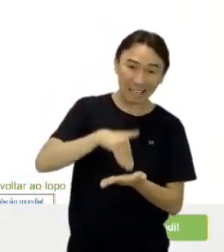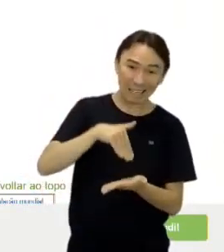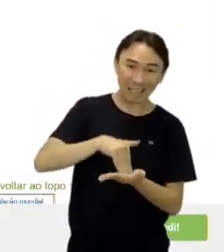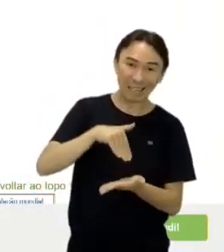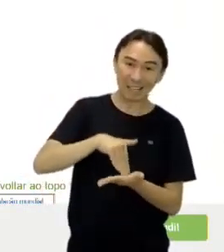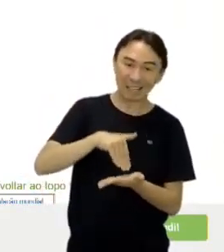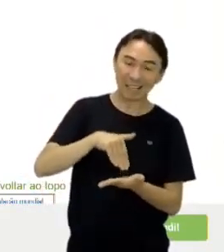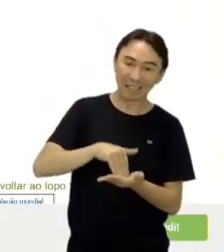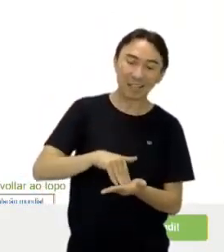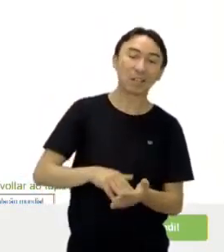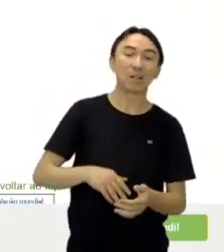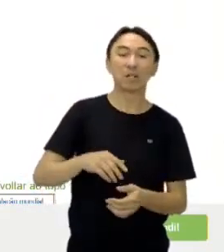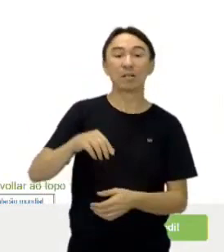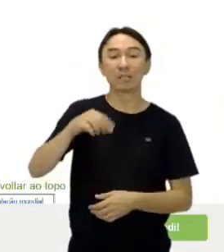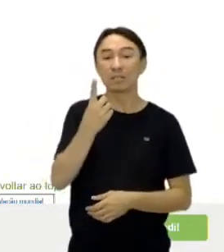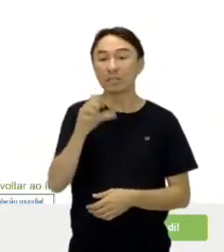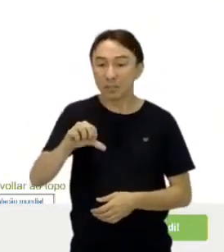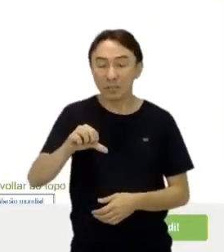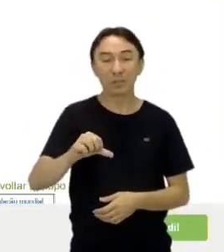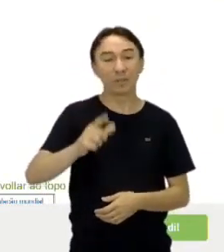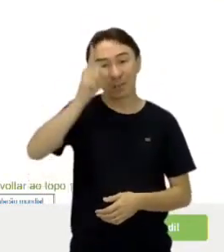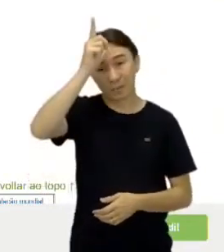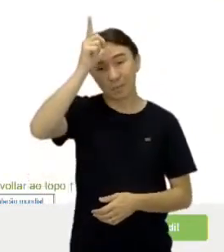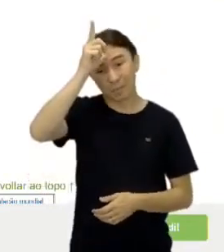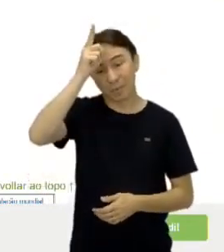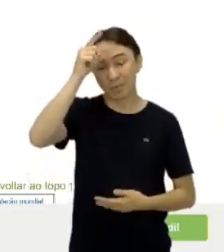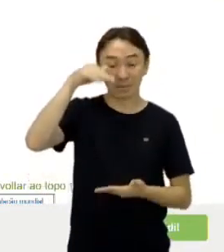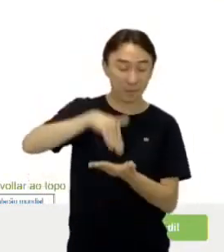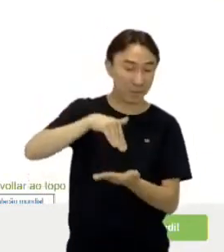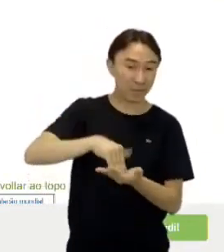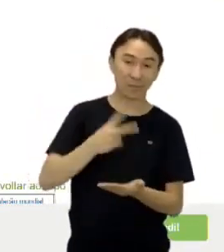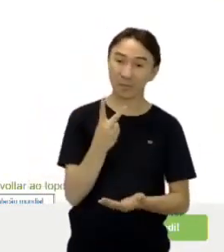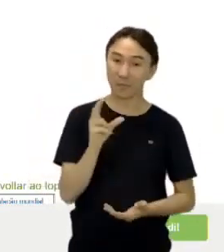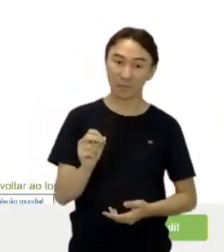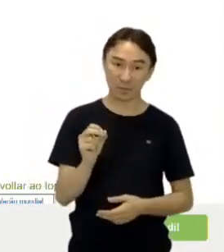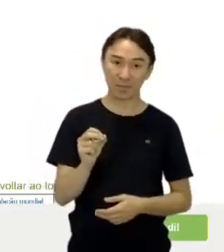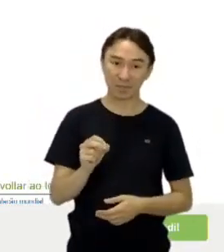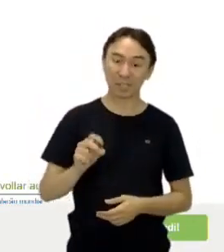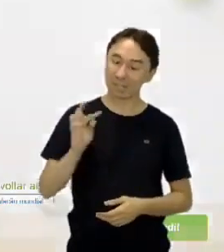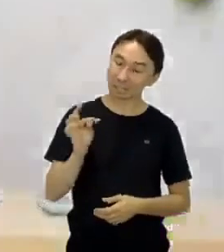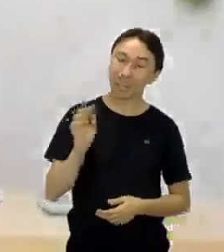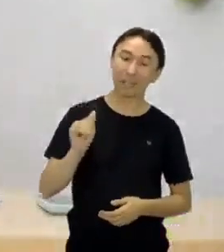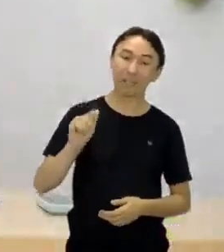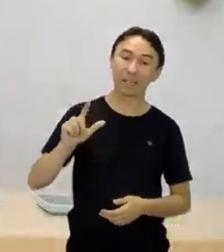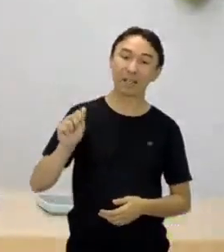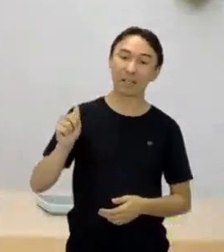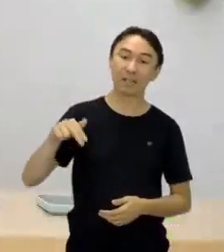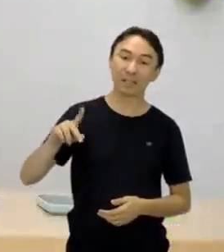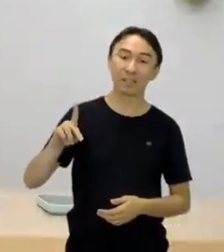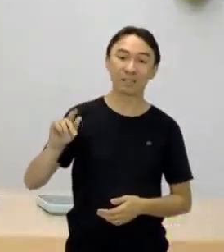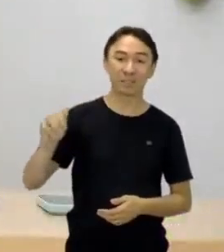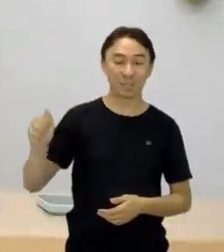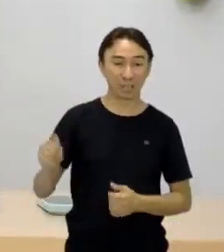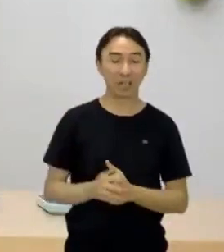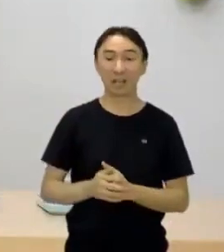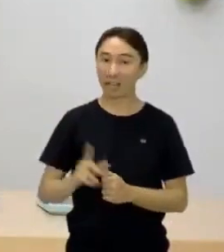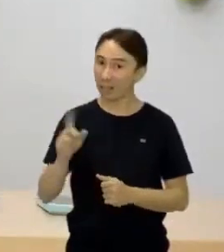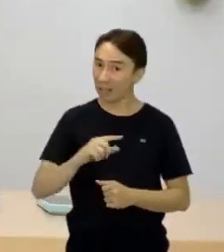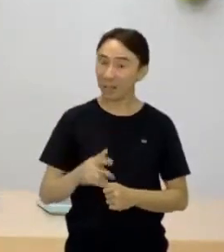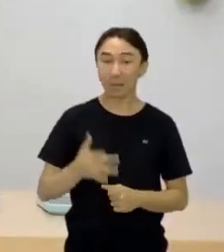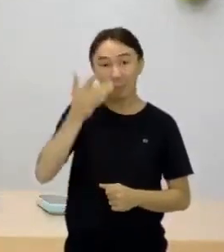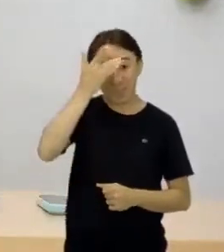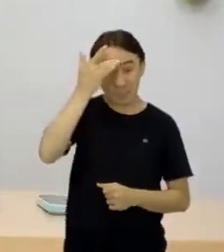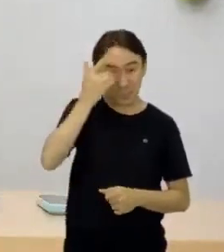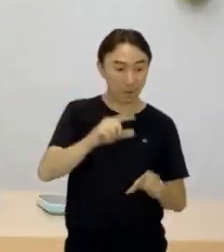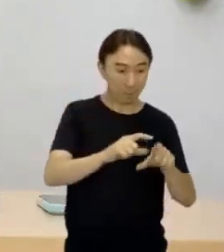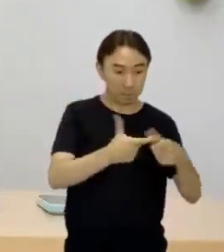a Tailândia. Olha que interessante isso. Então são os 20 países aí que a gente observa aí que são os mais populosos do mundo. E a